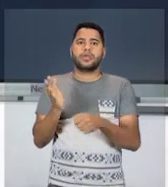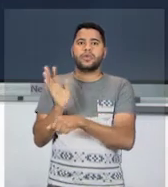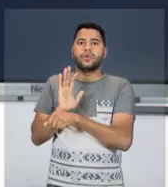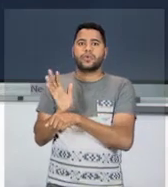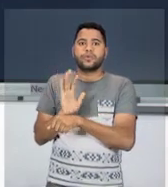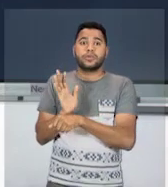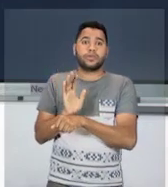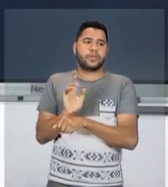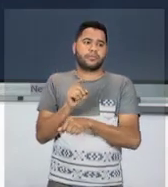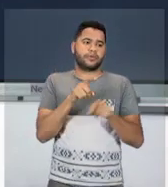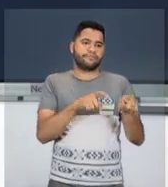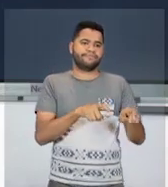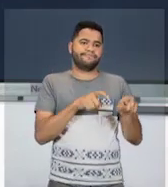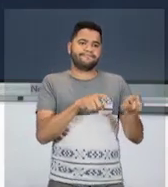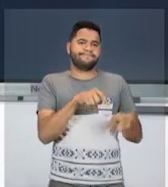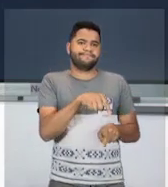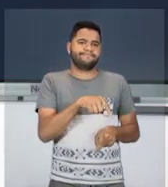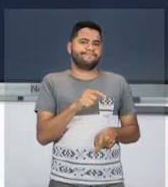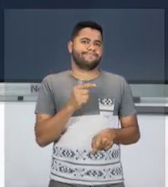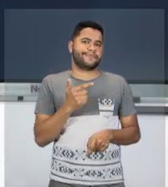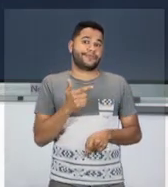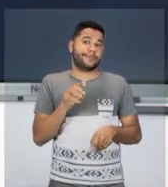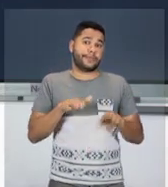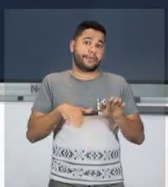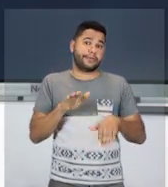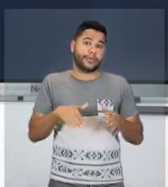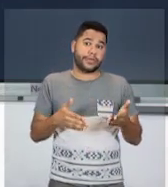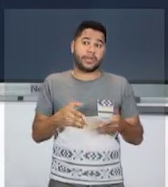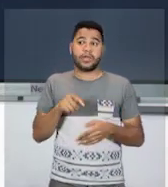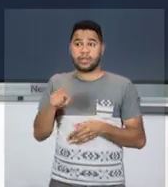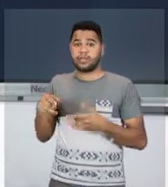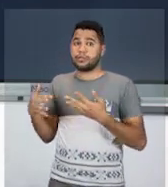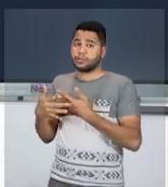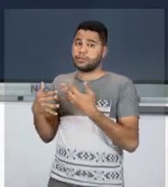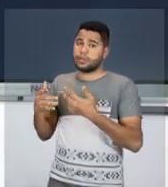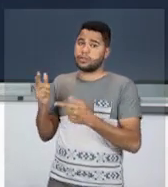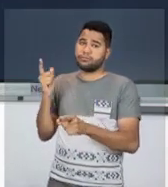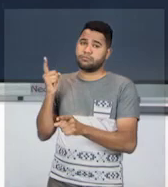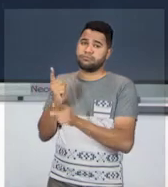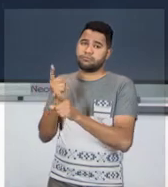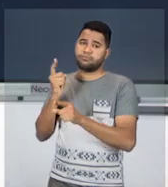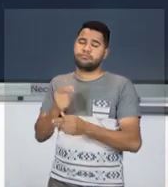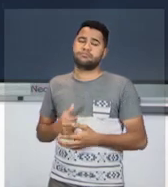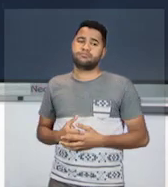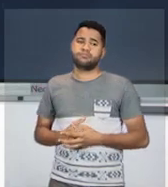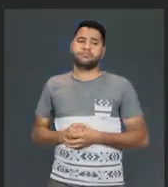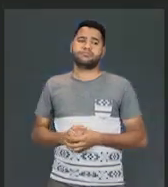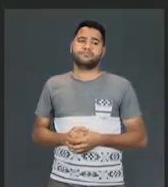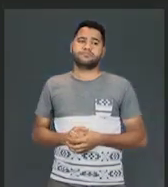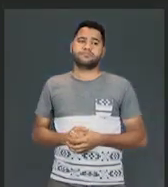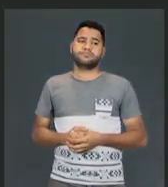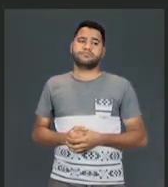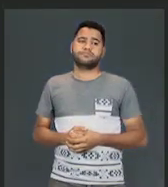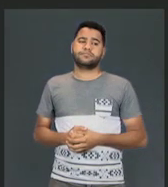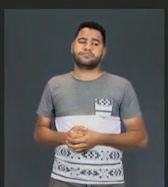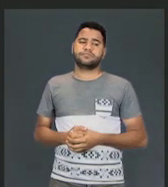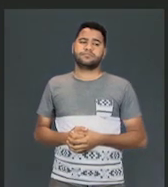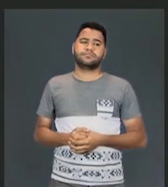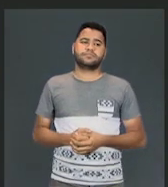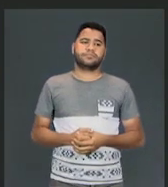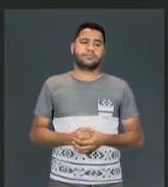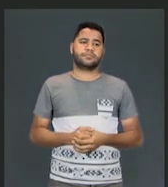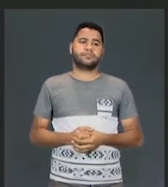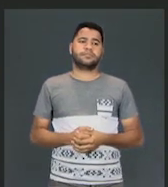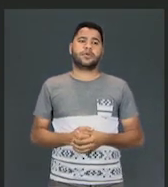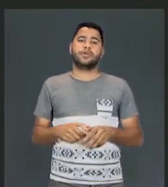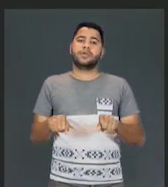cinema que talvez não vai ter aquele curso ali no interior e na cidade vai né temos também